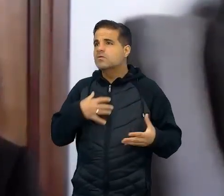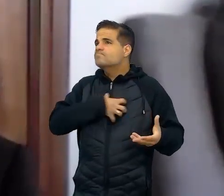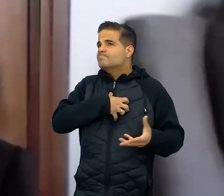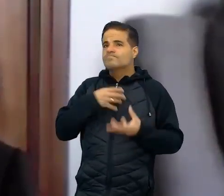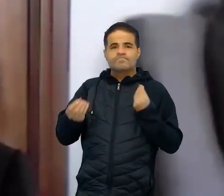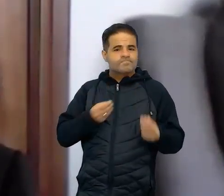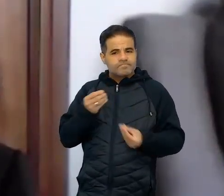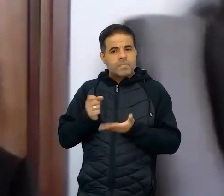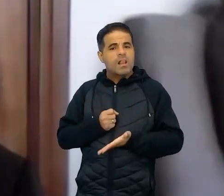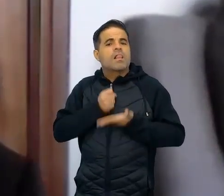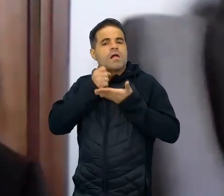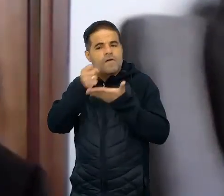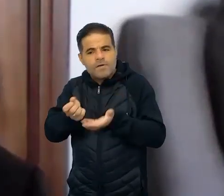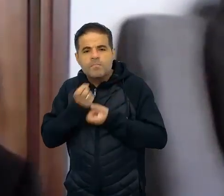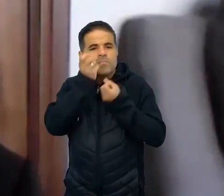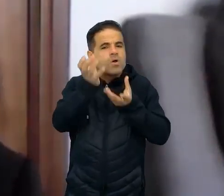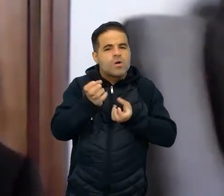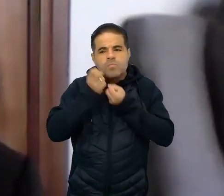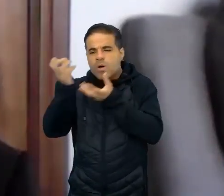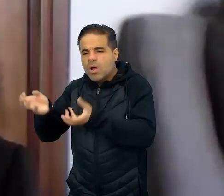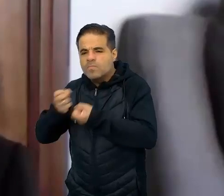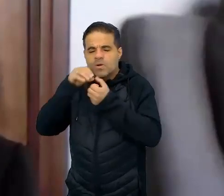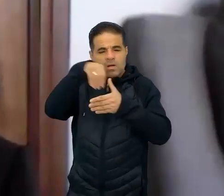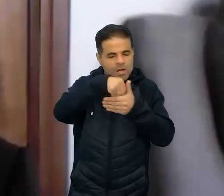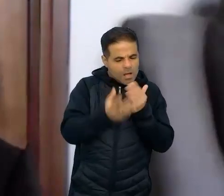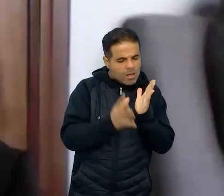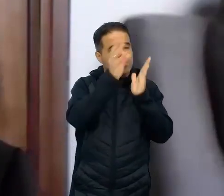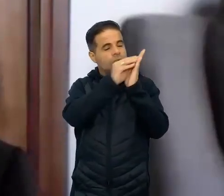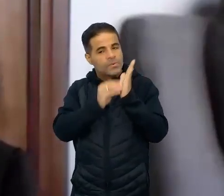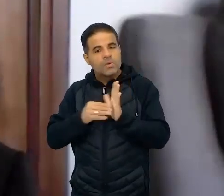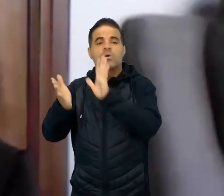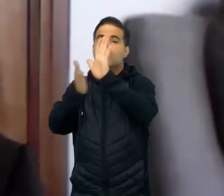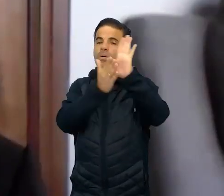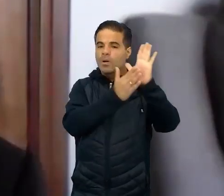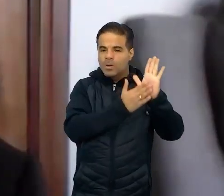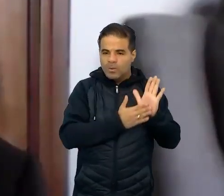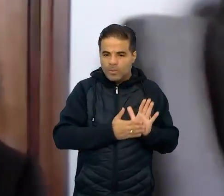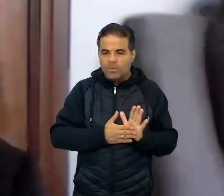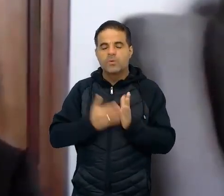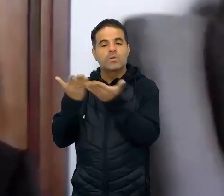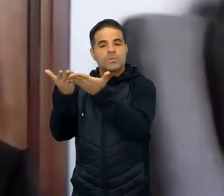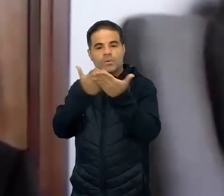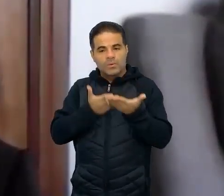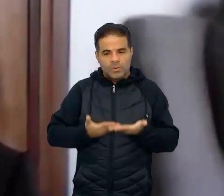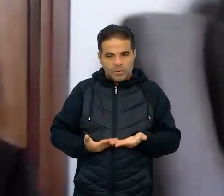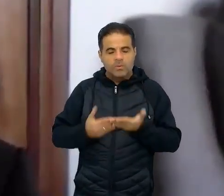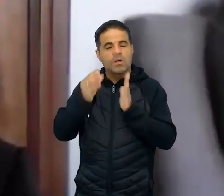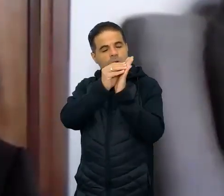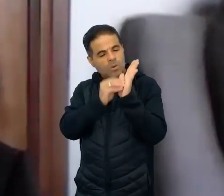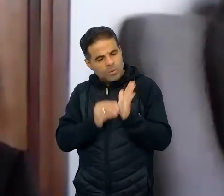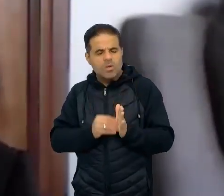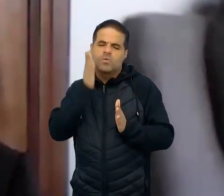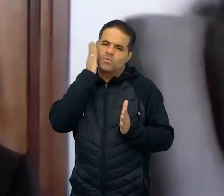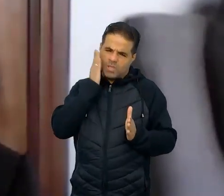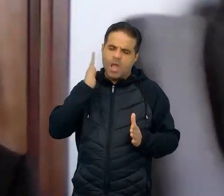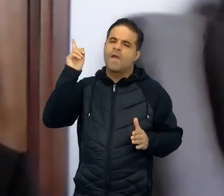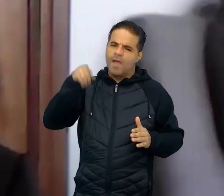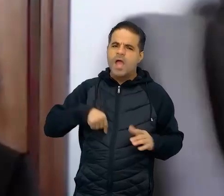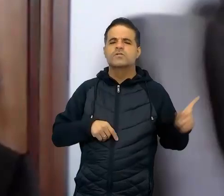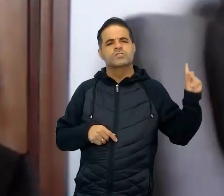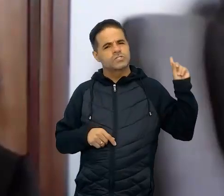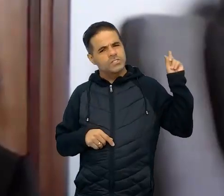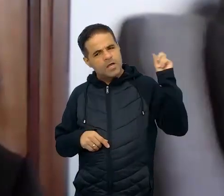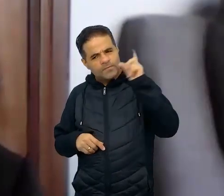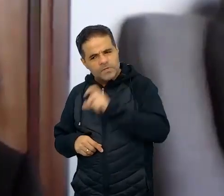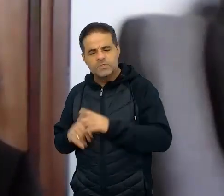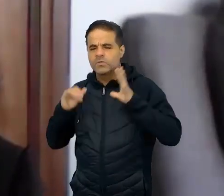forma levar esses conteúdos que estão propostos para os estudantes, né? Eu sei que é difícil,